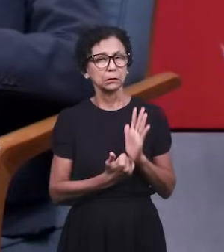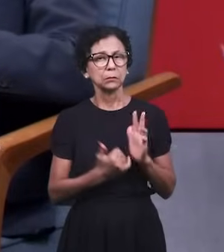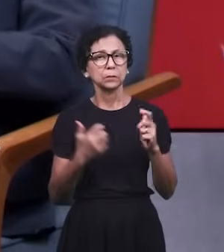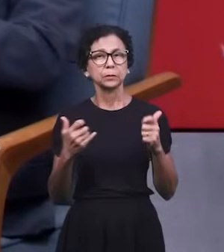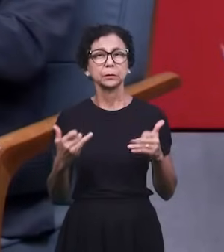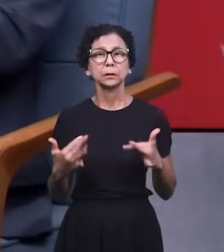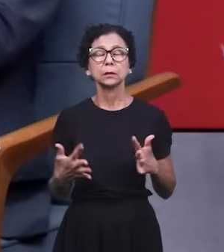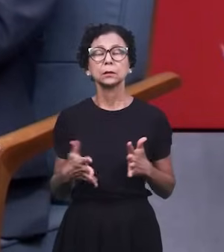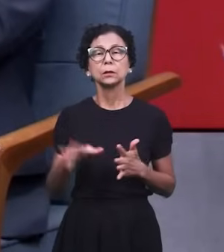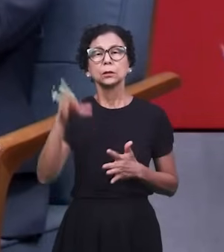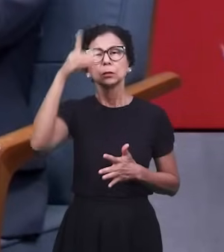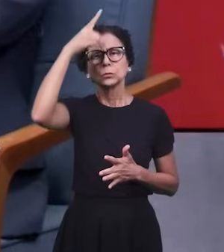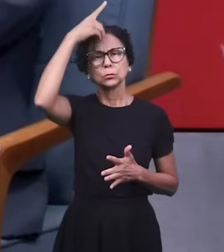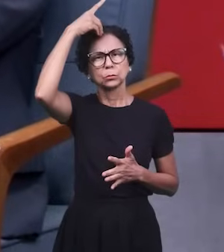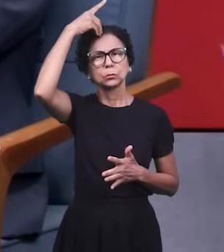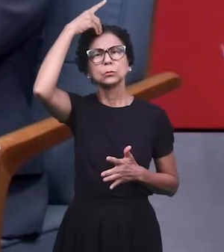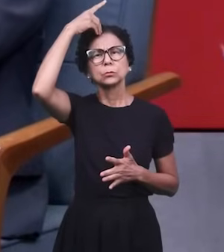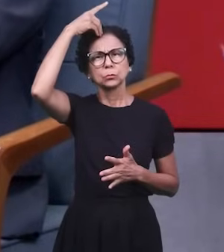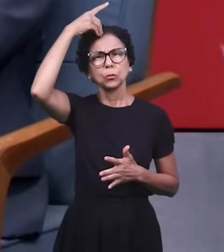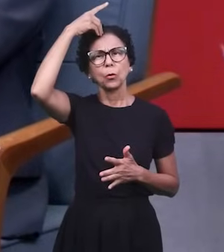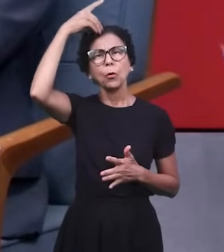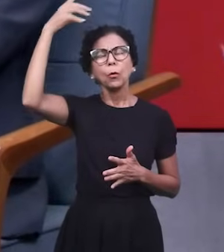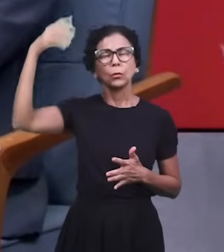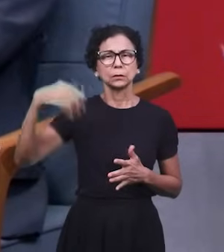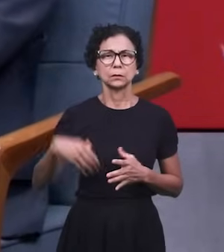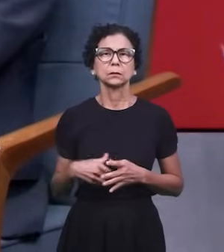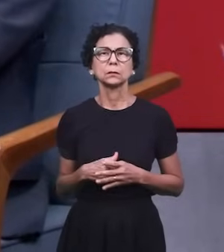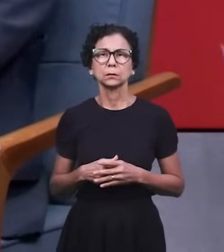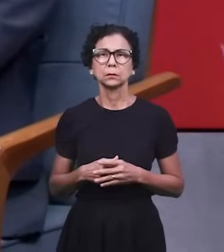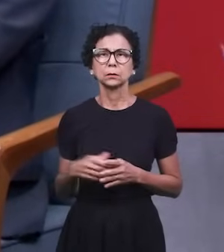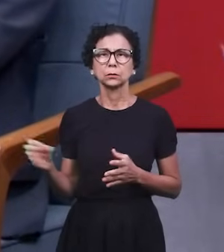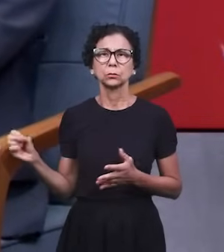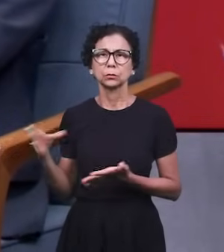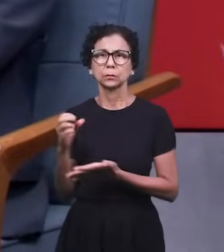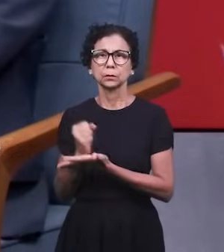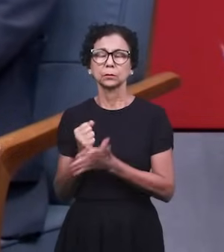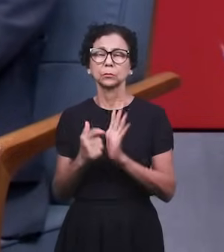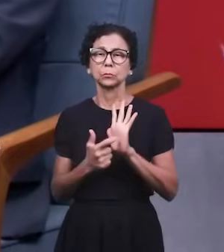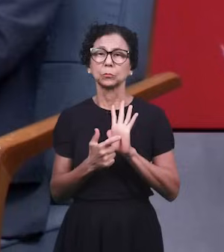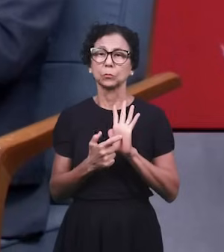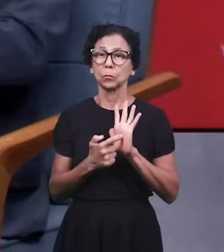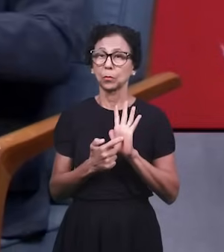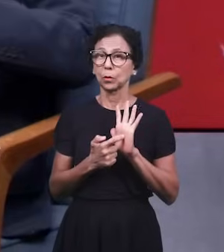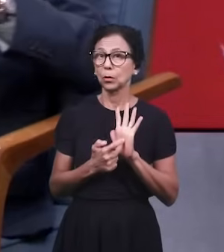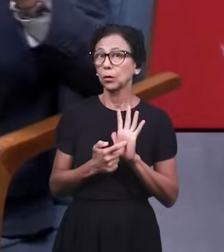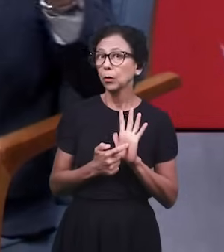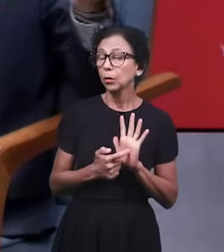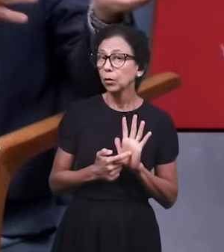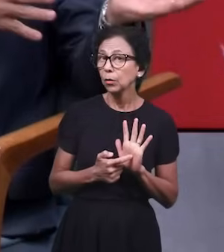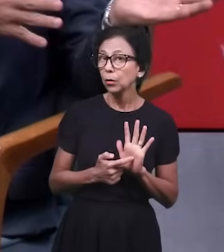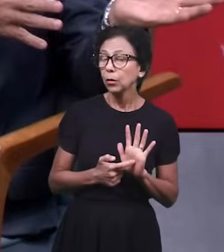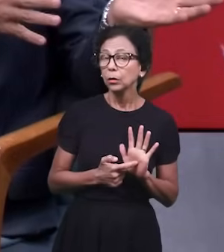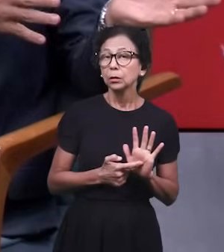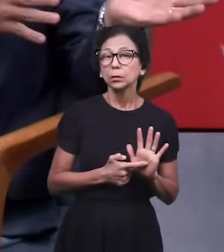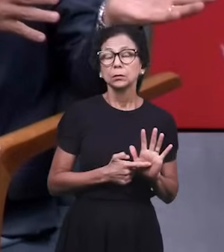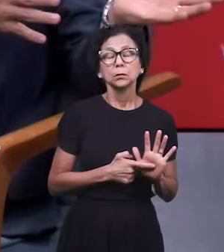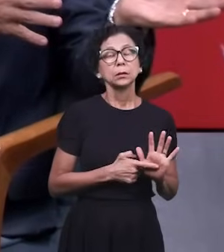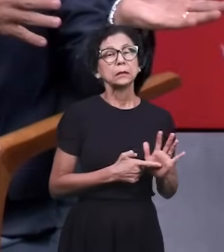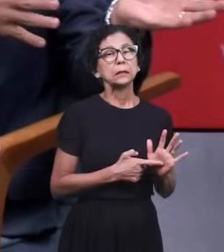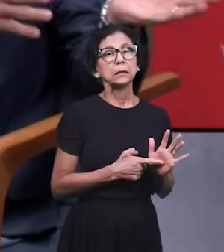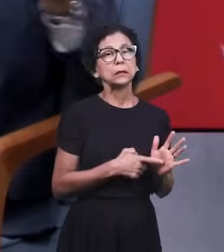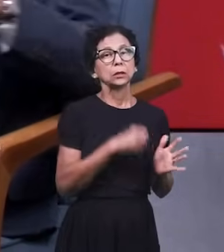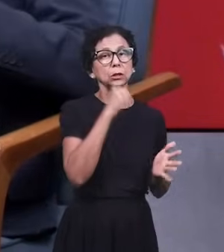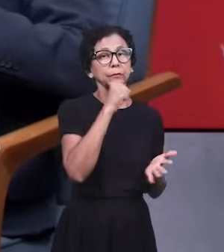dom, vamos ver, os dons espirituais que são citados no Novo Testamento, e que não existem no